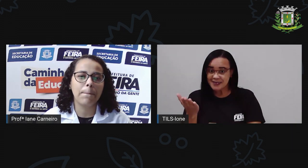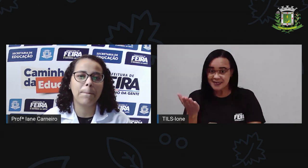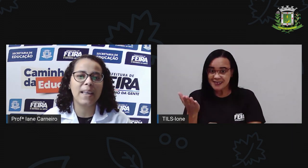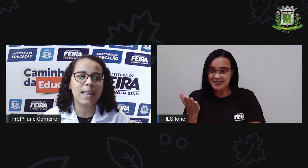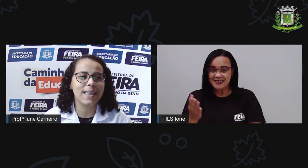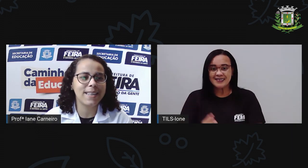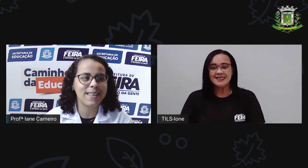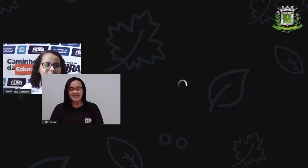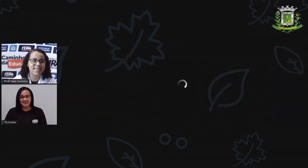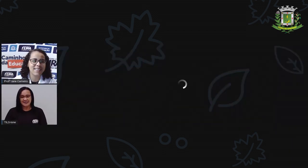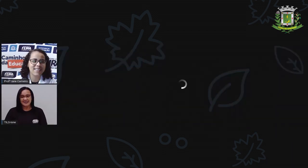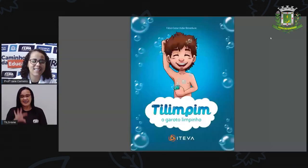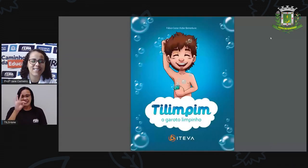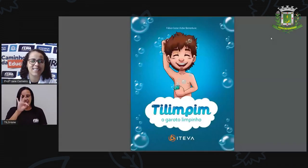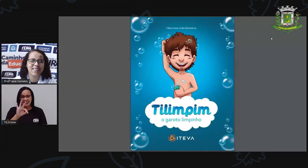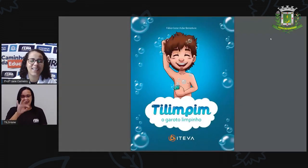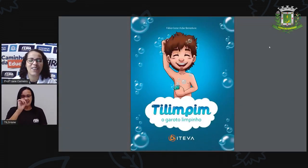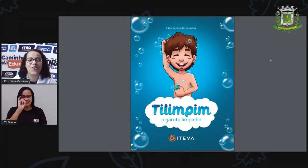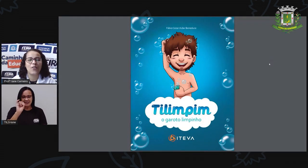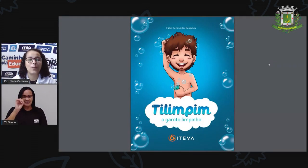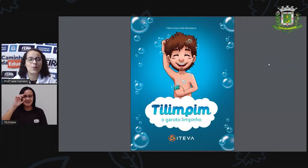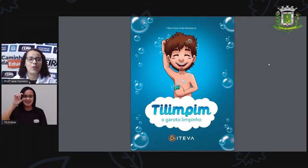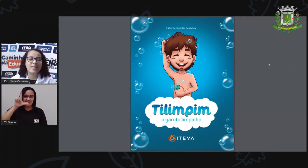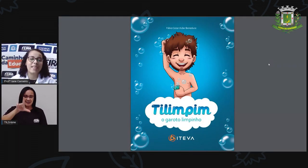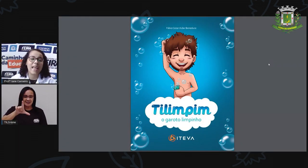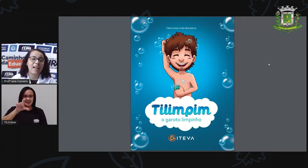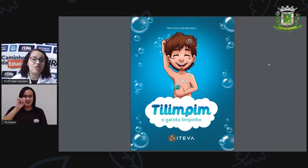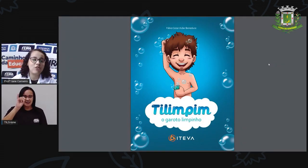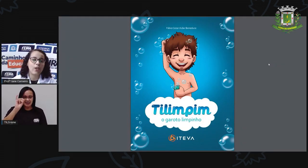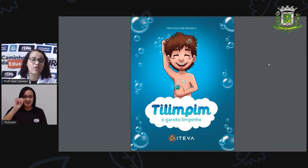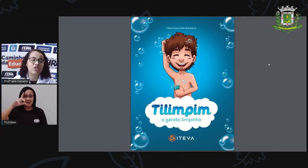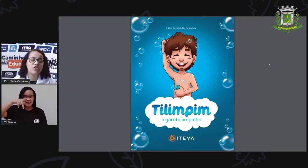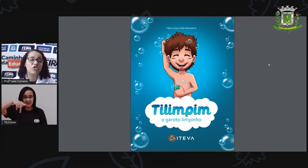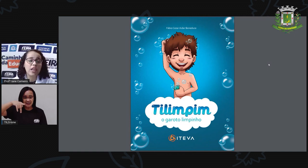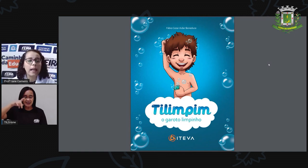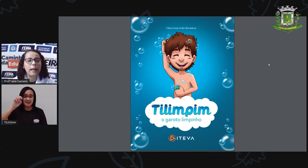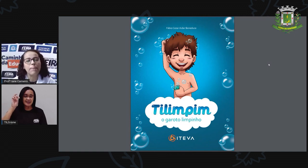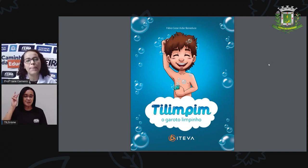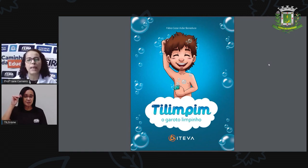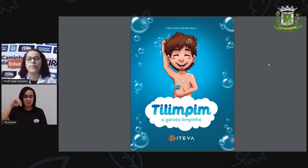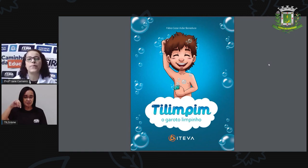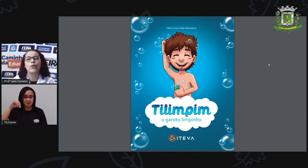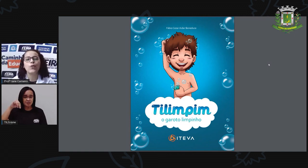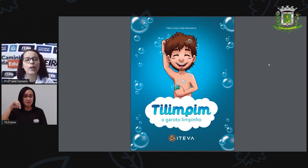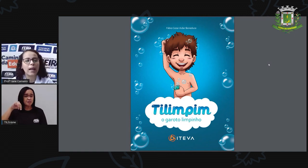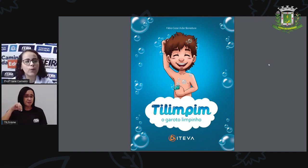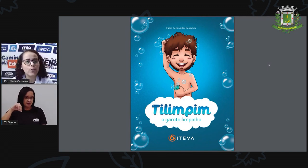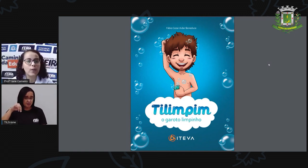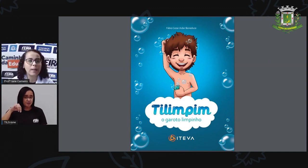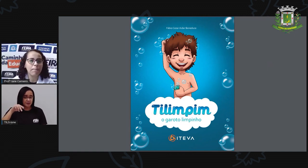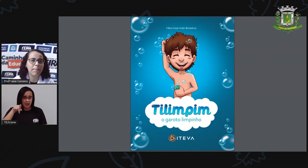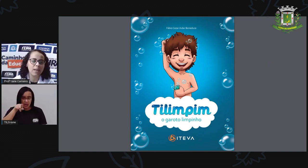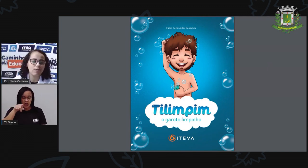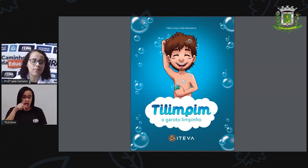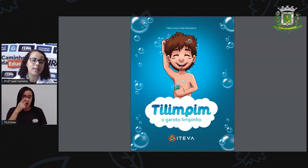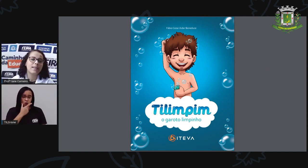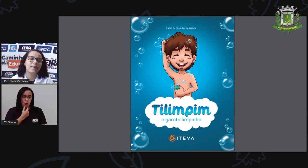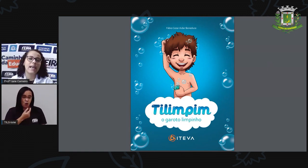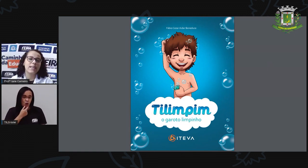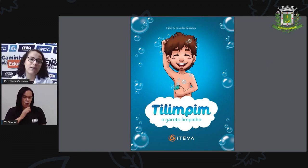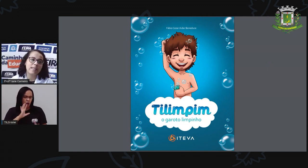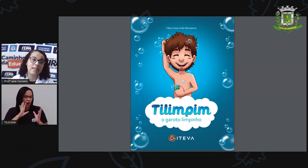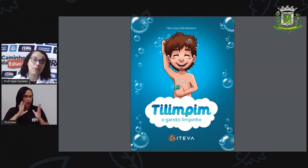Pronto, Tchilimpim. Vamos conhecer a história de Tchilimpim, o garoto limpinho.